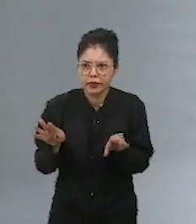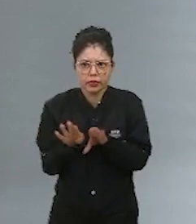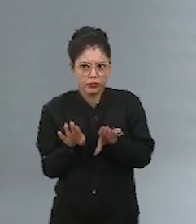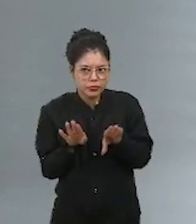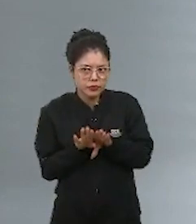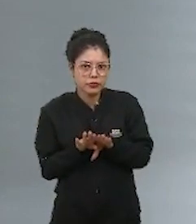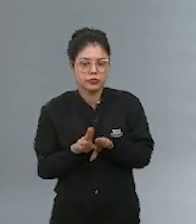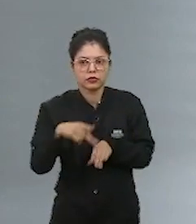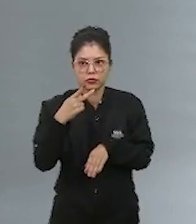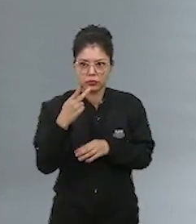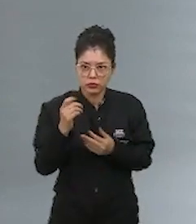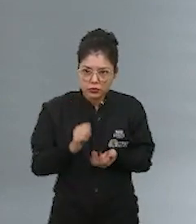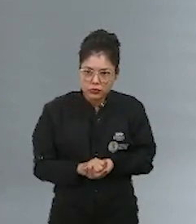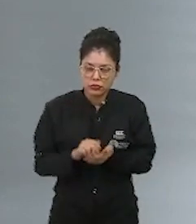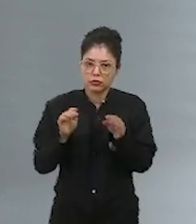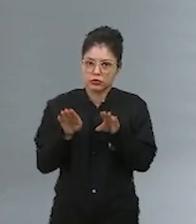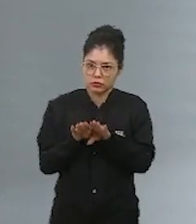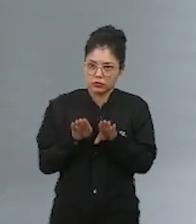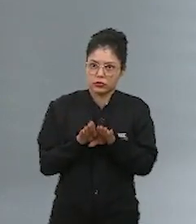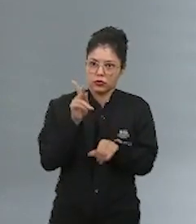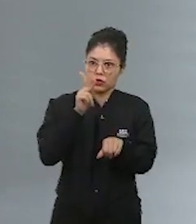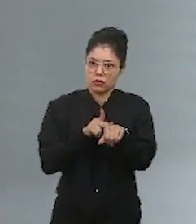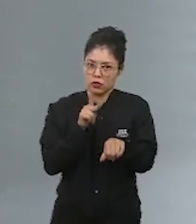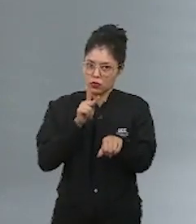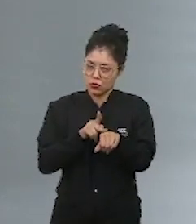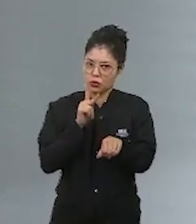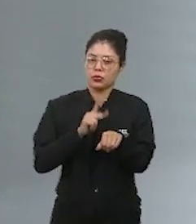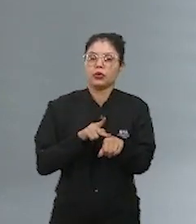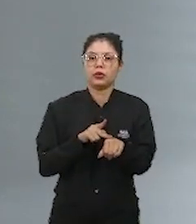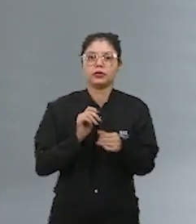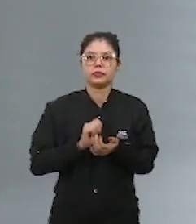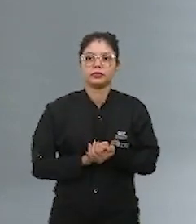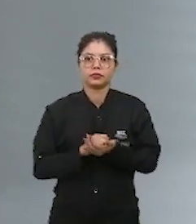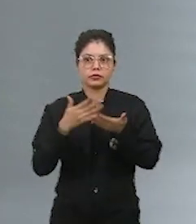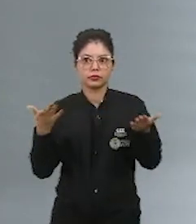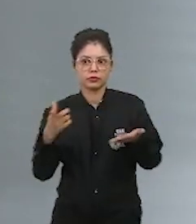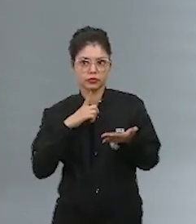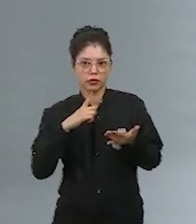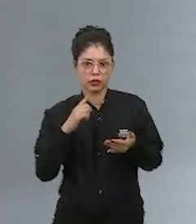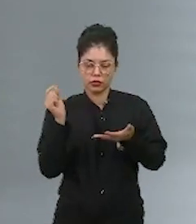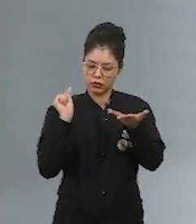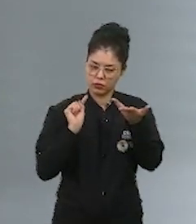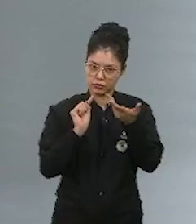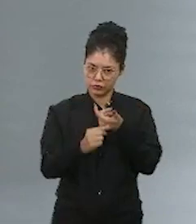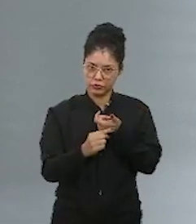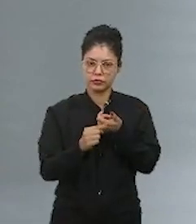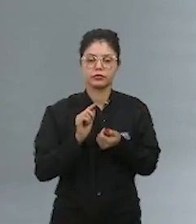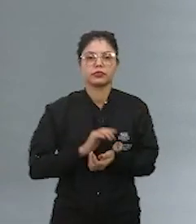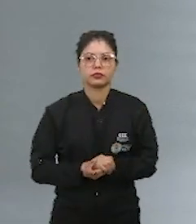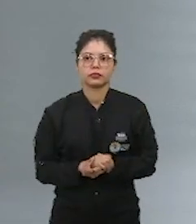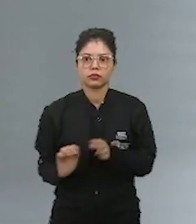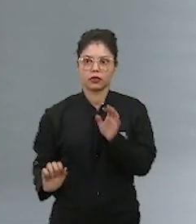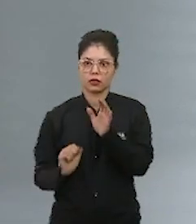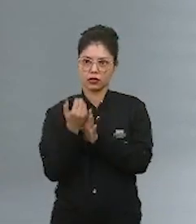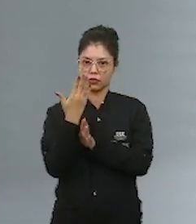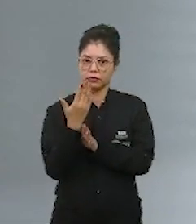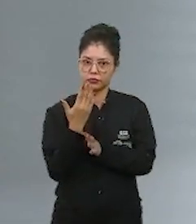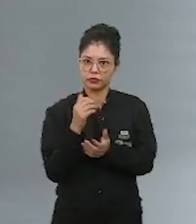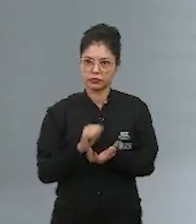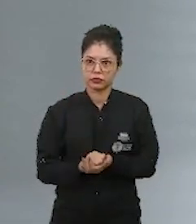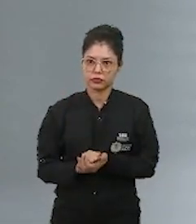ouviu falar, mas do xisto betuminoso, que é uma rocha sedimentar, que tem elementos ali que dá origem